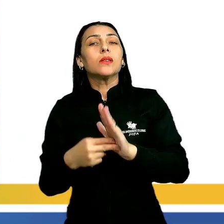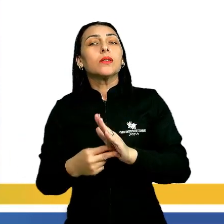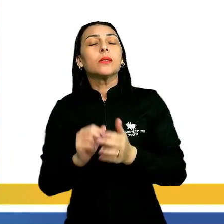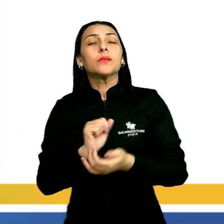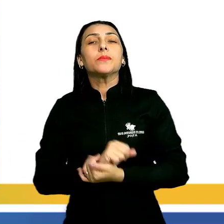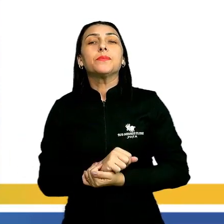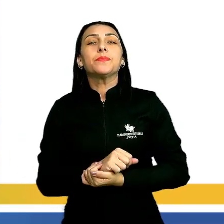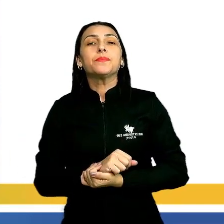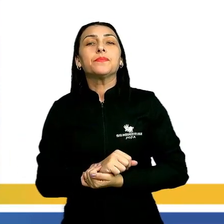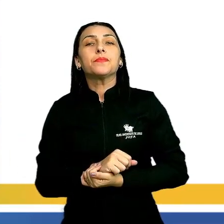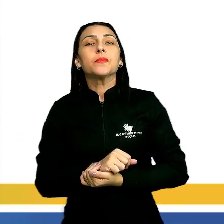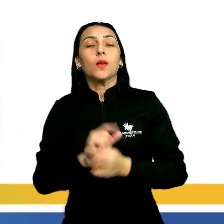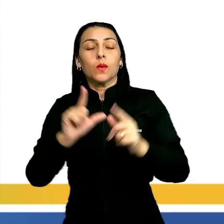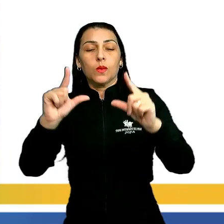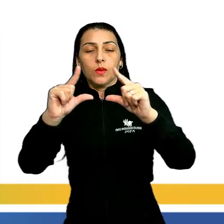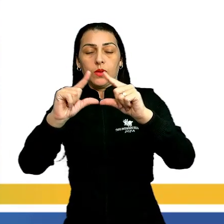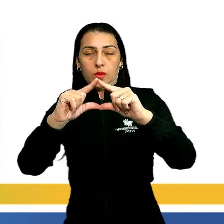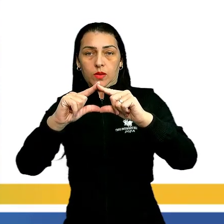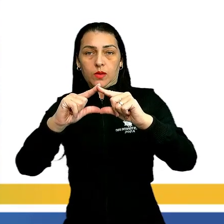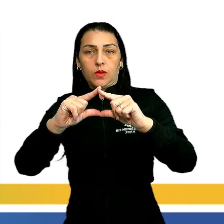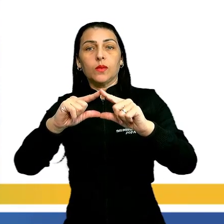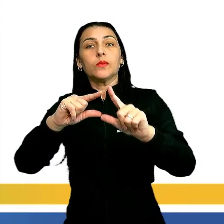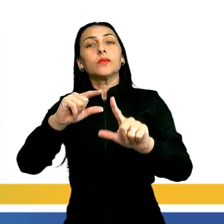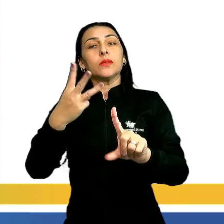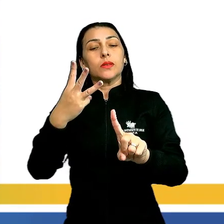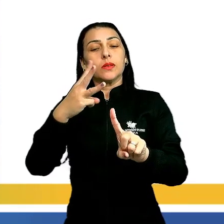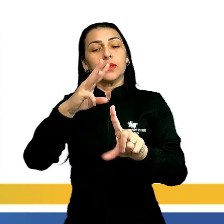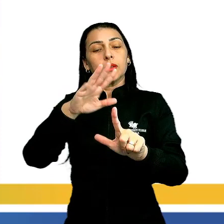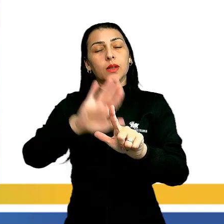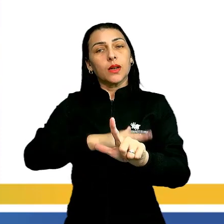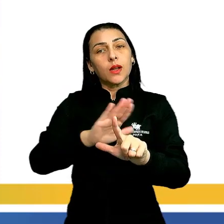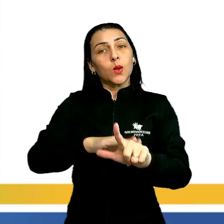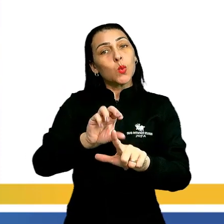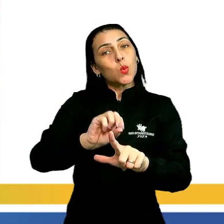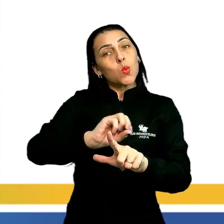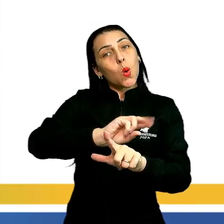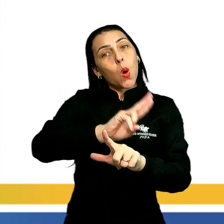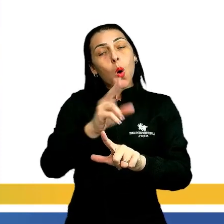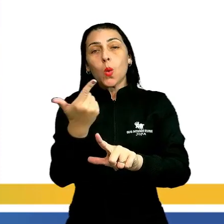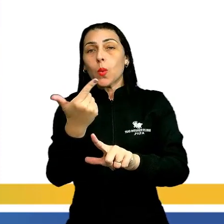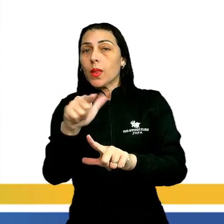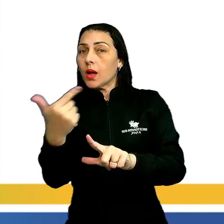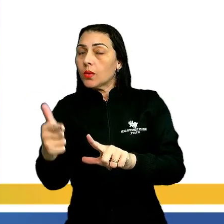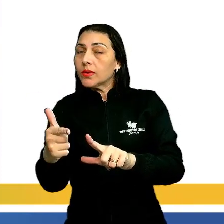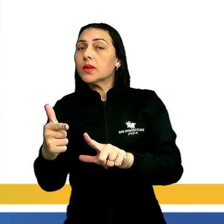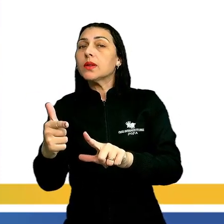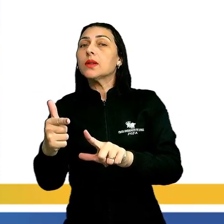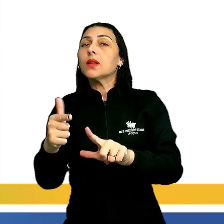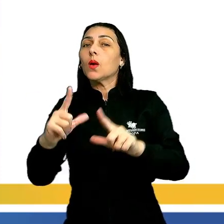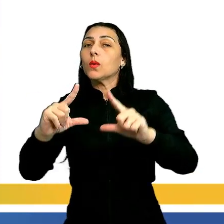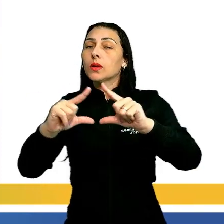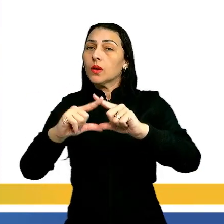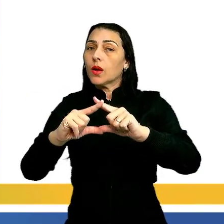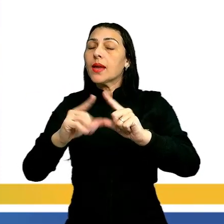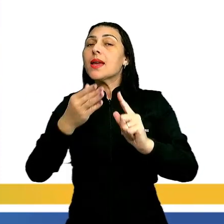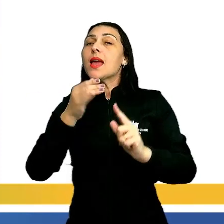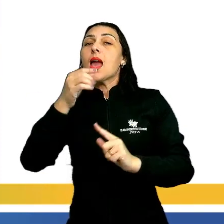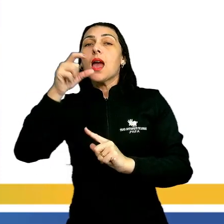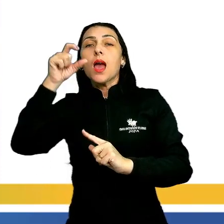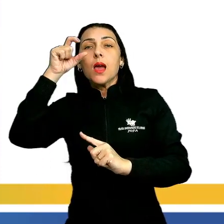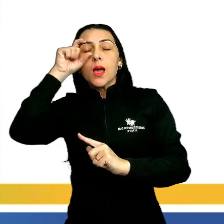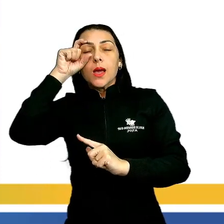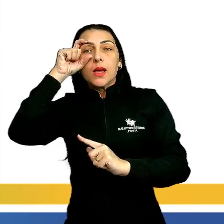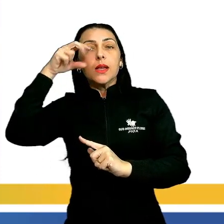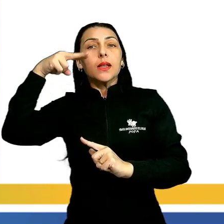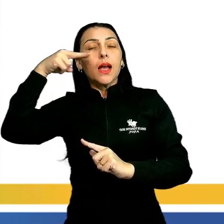o seguinte: um triângulo é uma figura de 3 lados ou não é um triângulo. Isaías é um homem ou não é um homem.